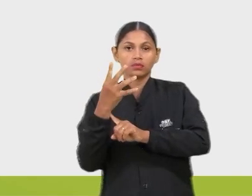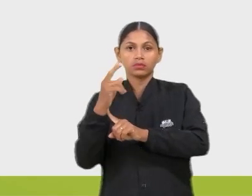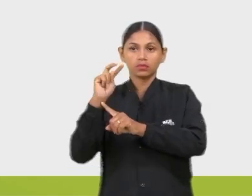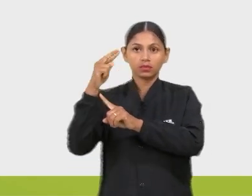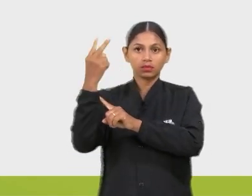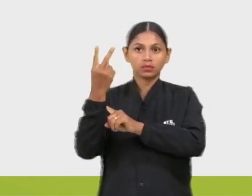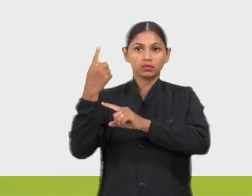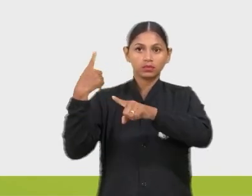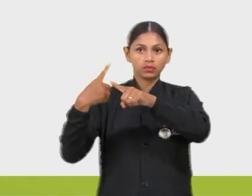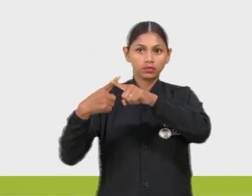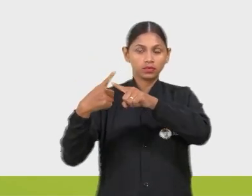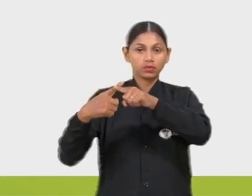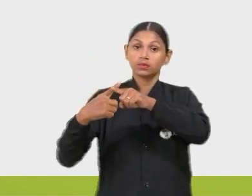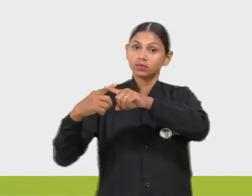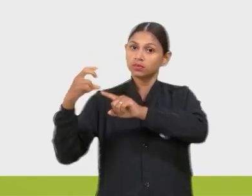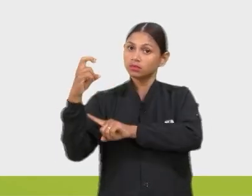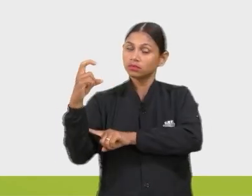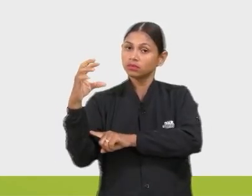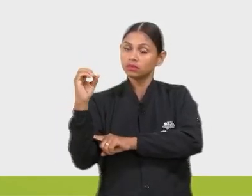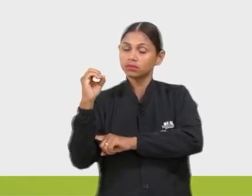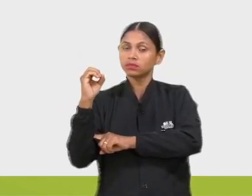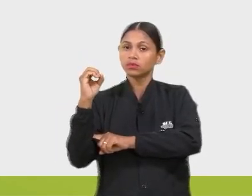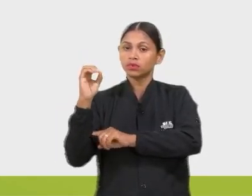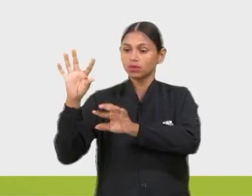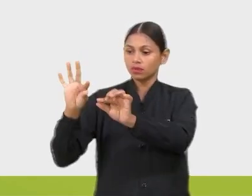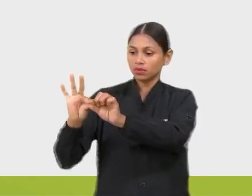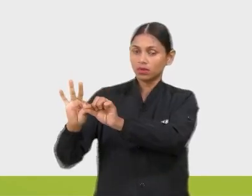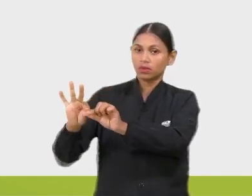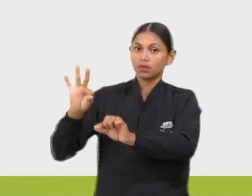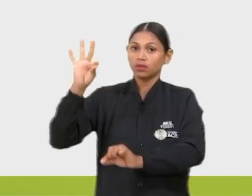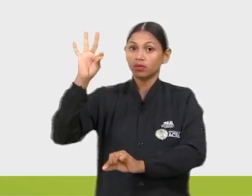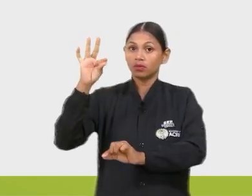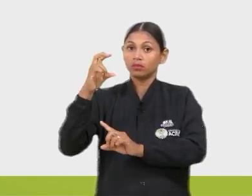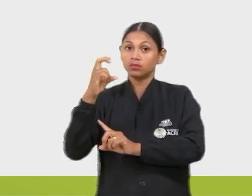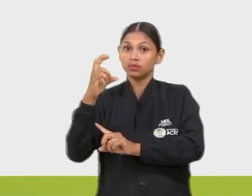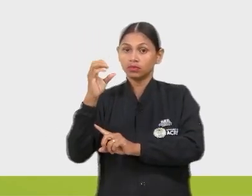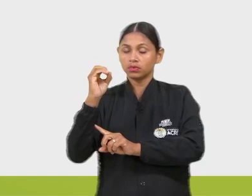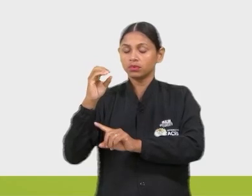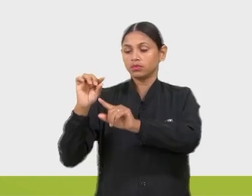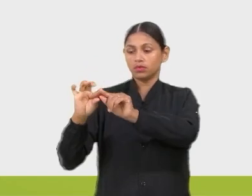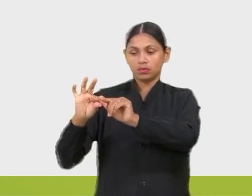vezes 50, tá? Que vai ser a altura, né? O tamanho desse camaradinho aí, ó.